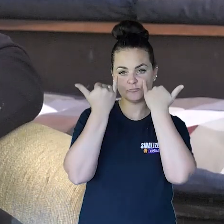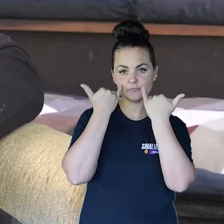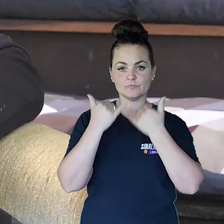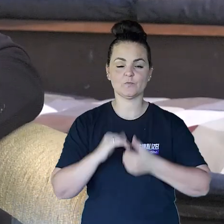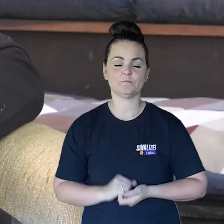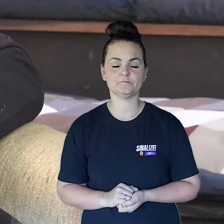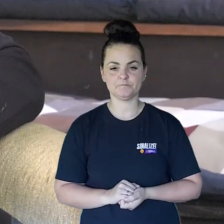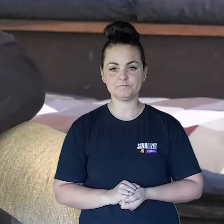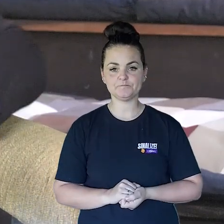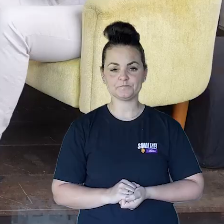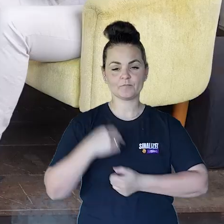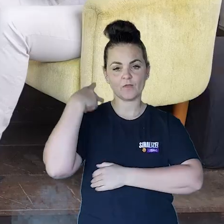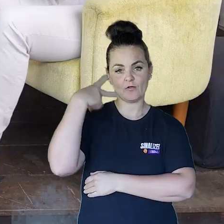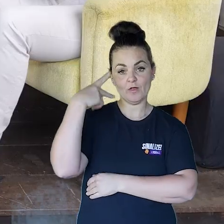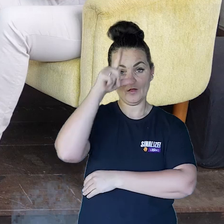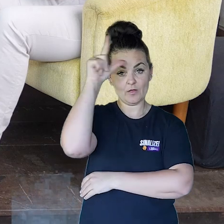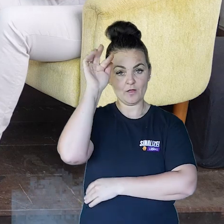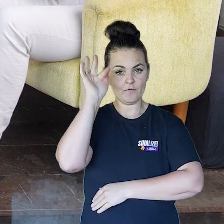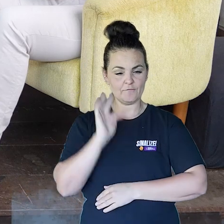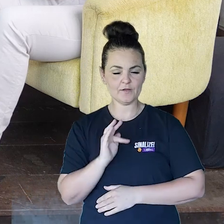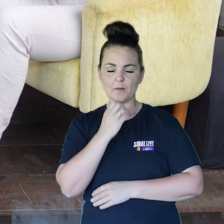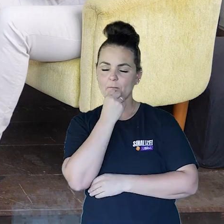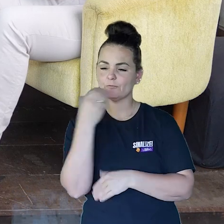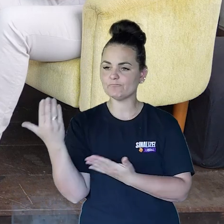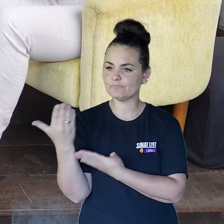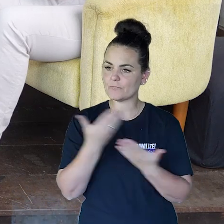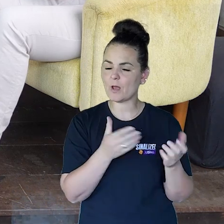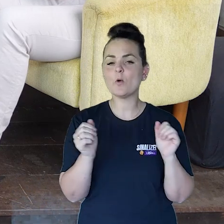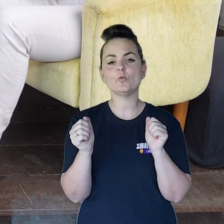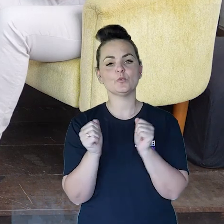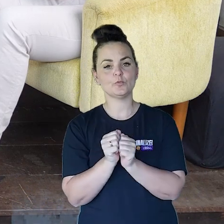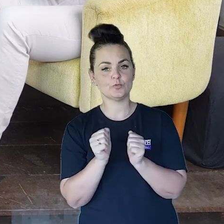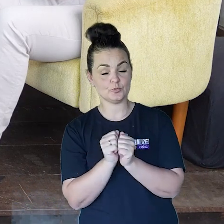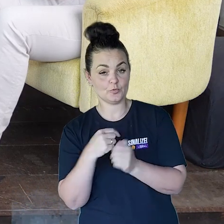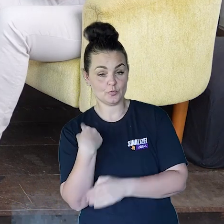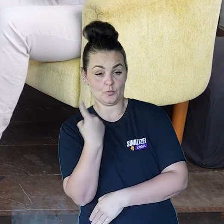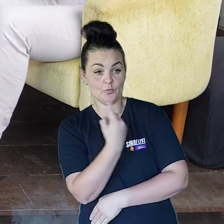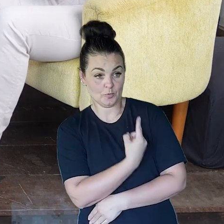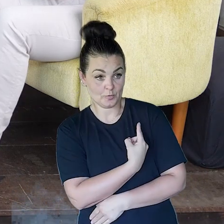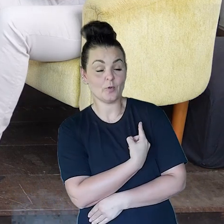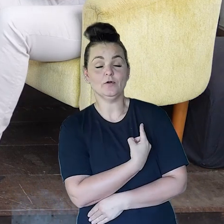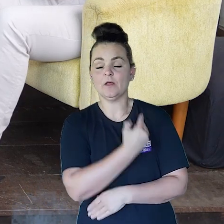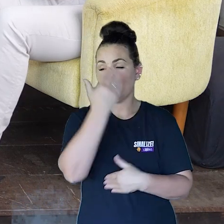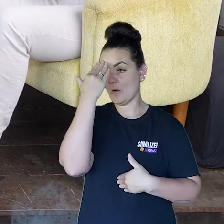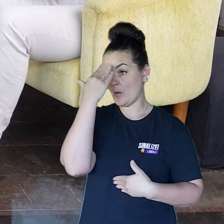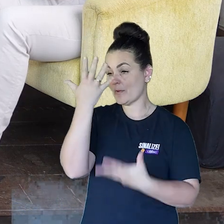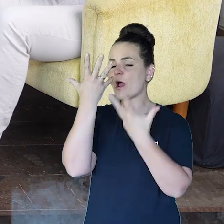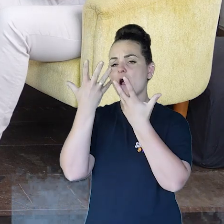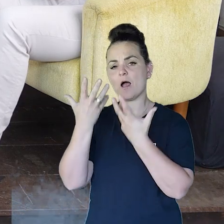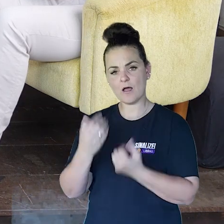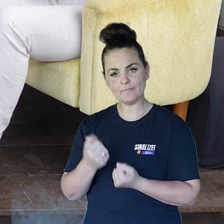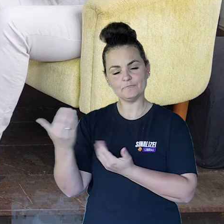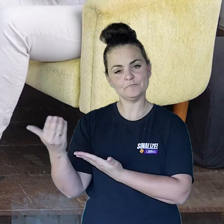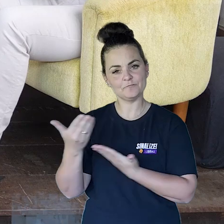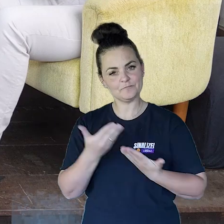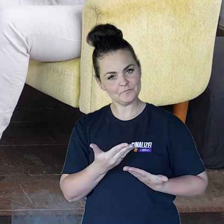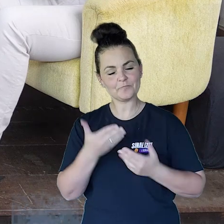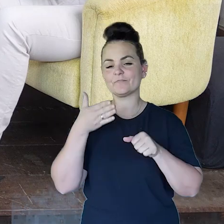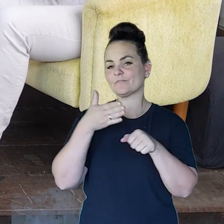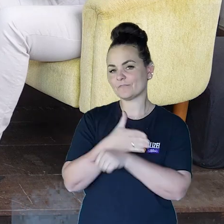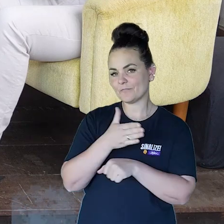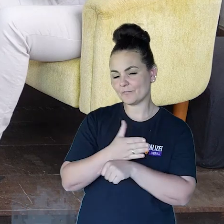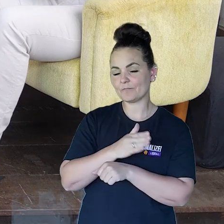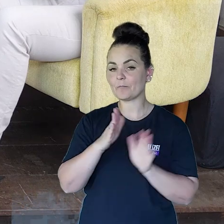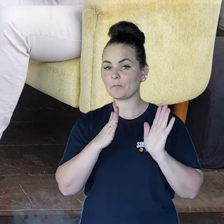de informações. Vereador Almeida, é um prazer tê-lo aqui conosco e, primeiramente, obrigado por ter aceito o convite